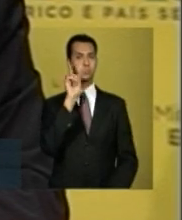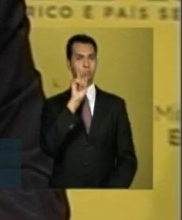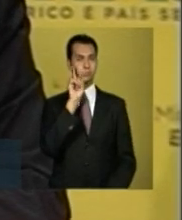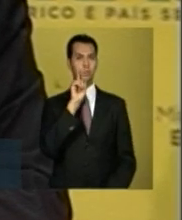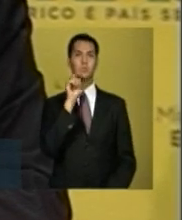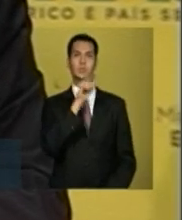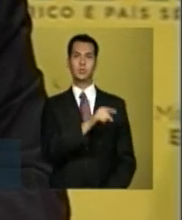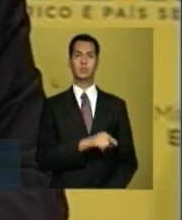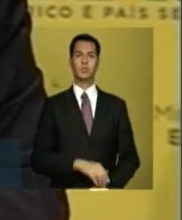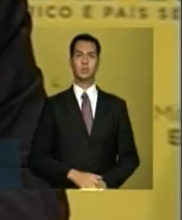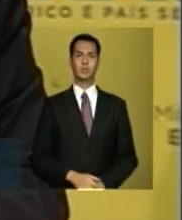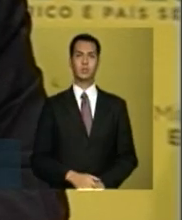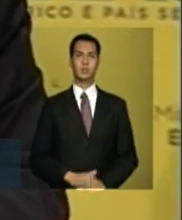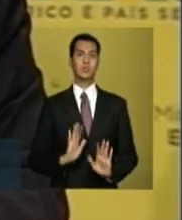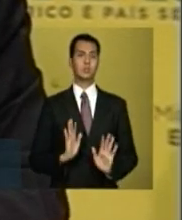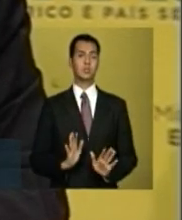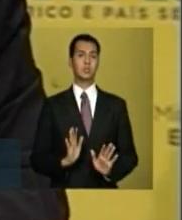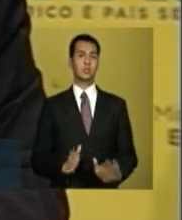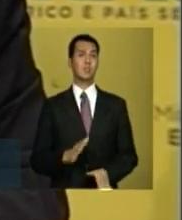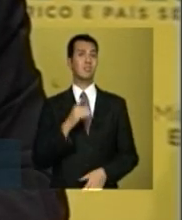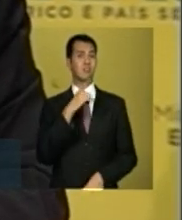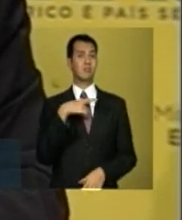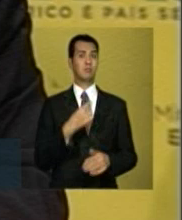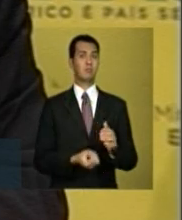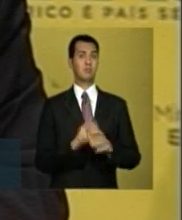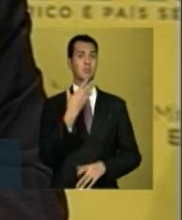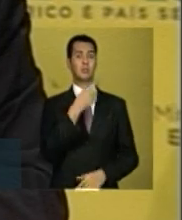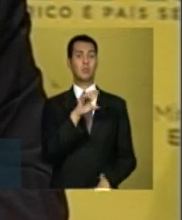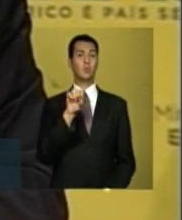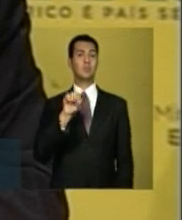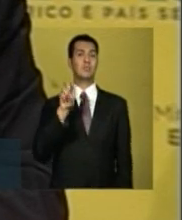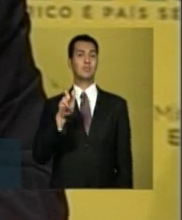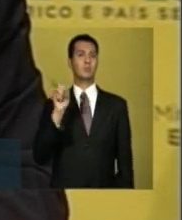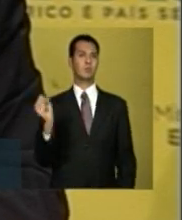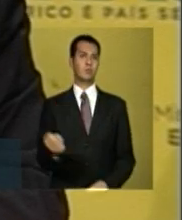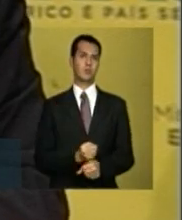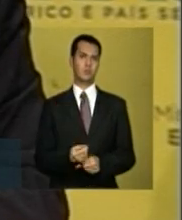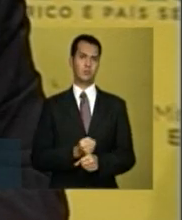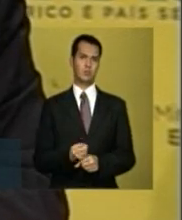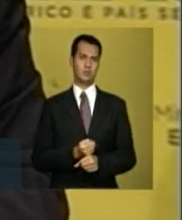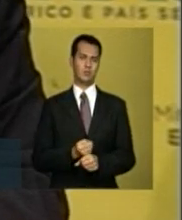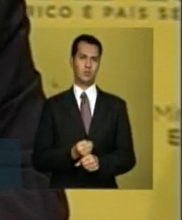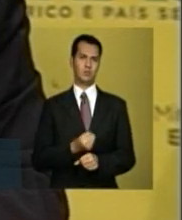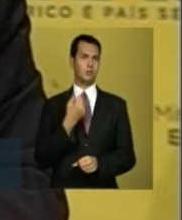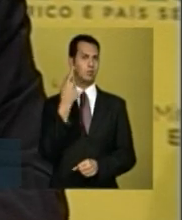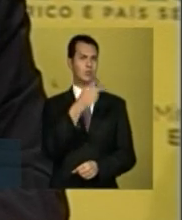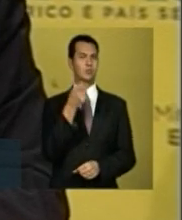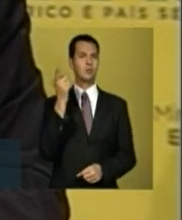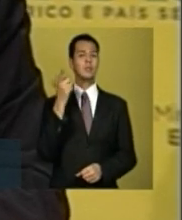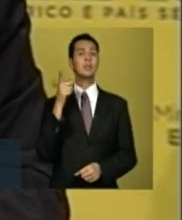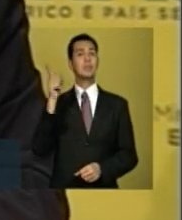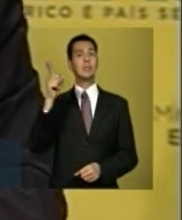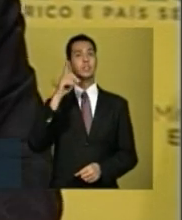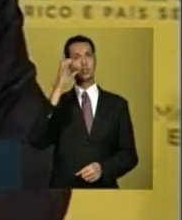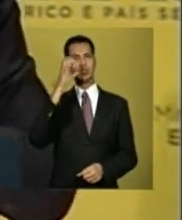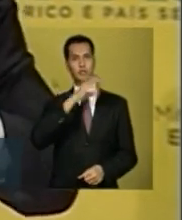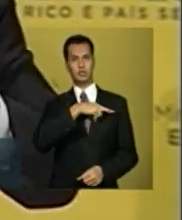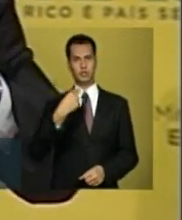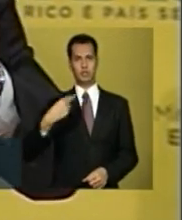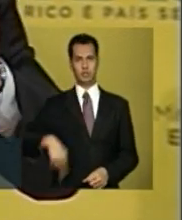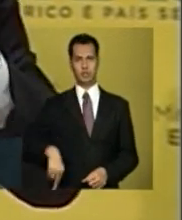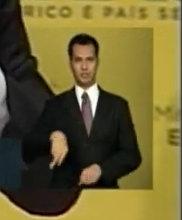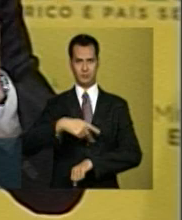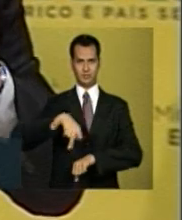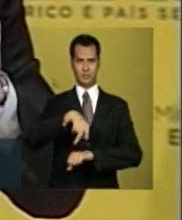americano há 85 anos 85 anos de História na China o exame